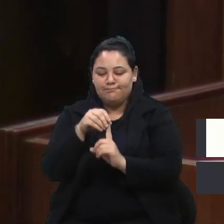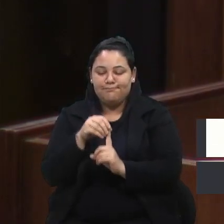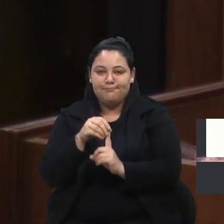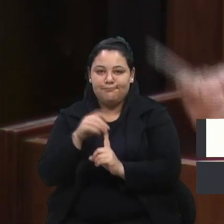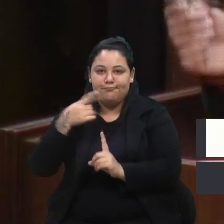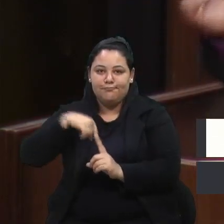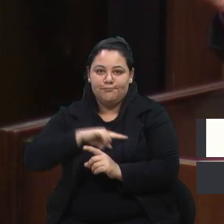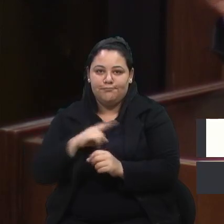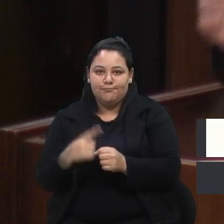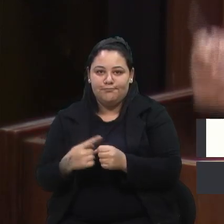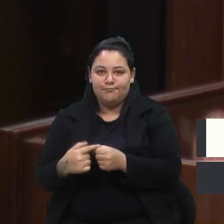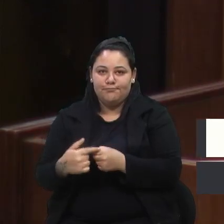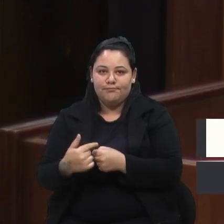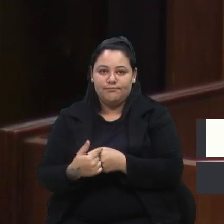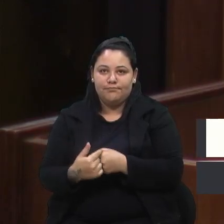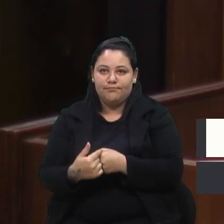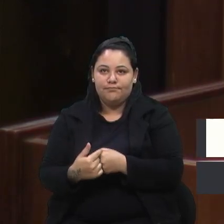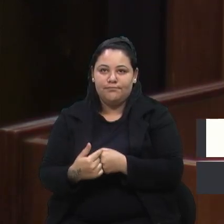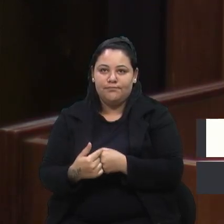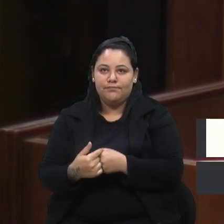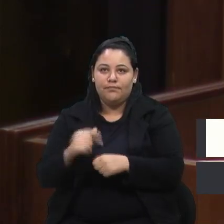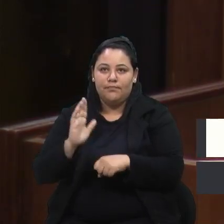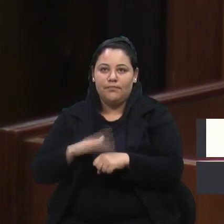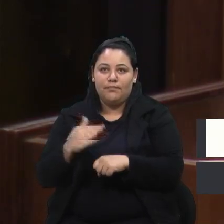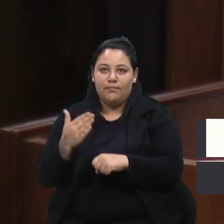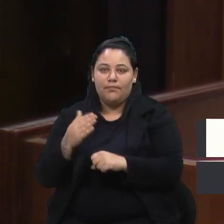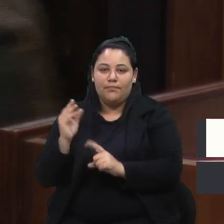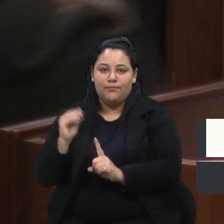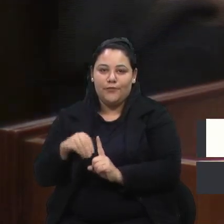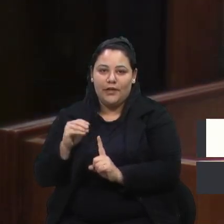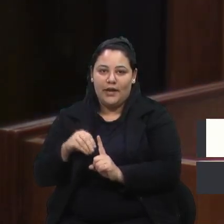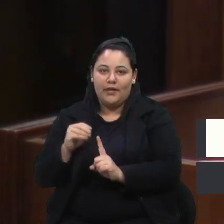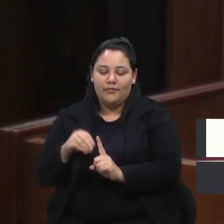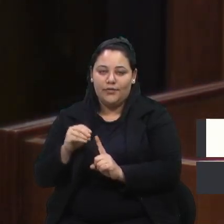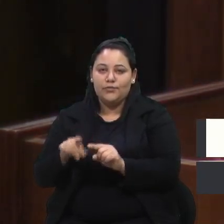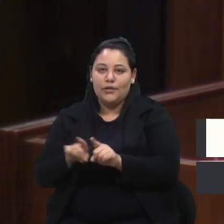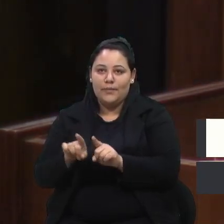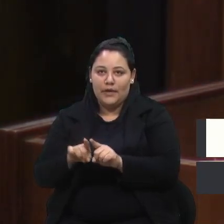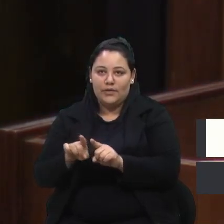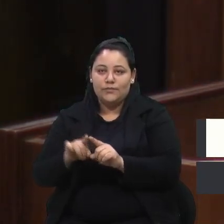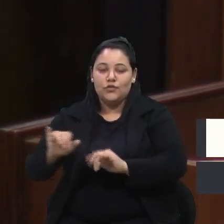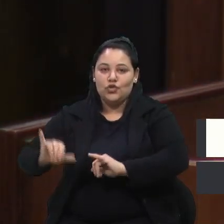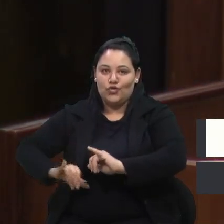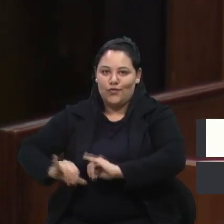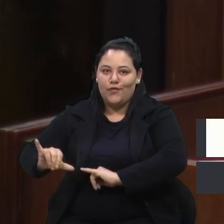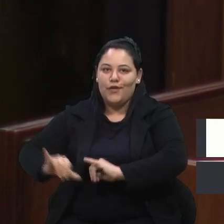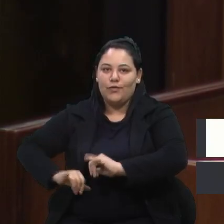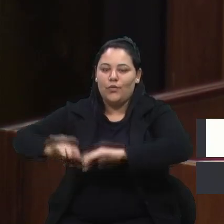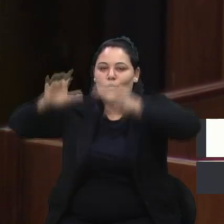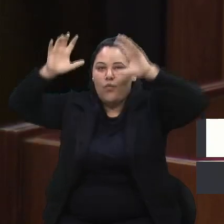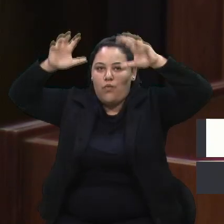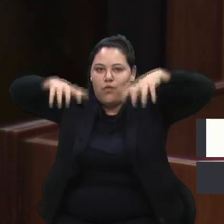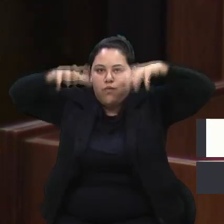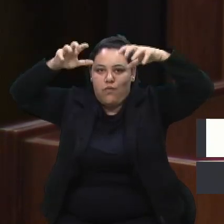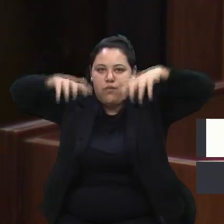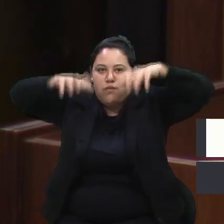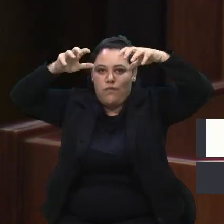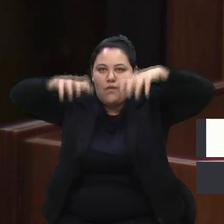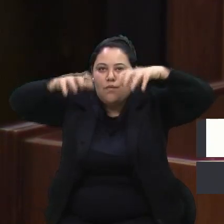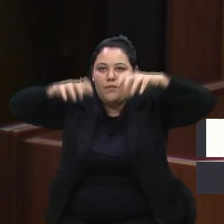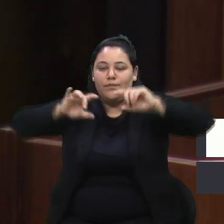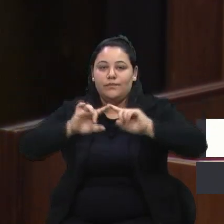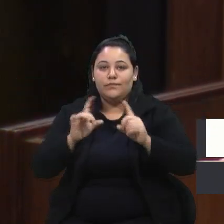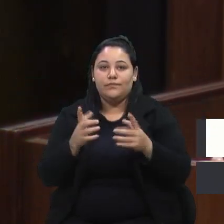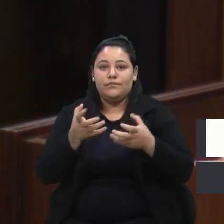esses bairros mais carentes, sofreram muito com essa chuva aí, mas eu quero tirar para